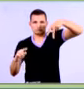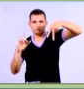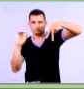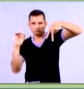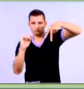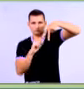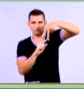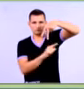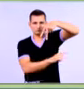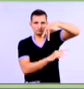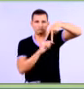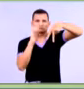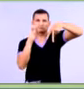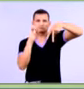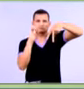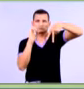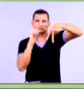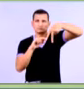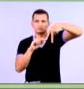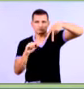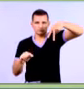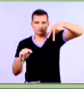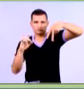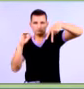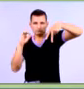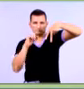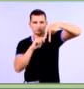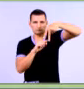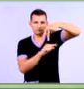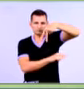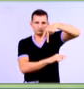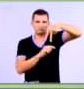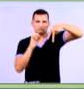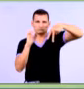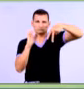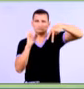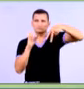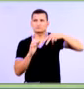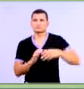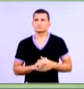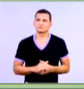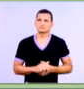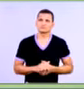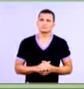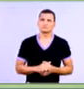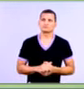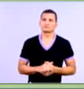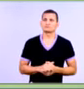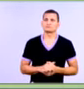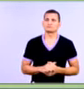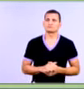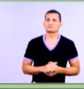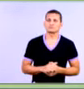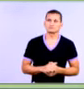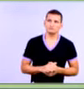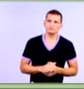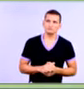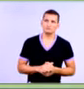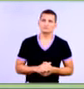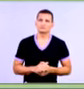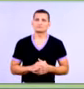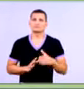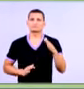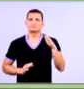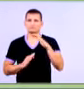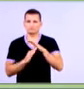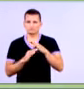olha lá, cada nó tem 2 ligações. Ah, eu poderia ter uma aqui? Poderia, tá? Não é obrigatório. No máximo, eu tenho